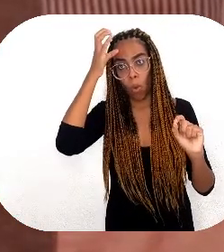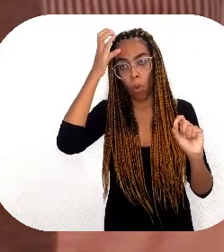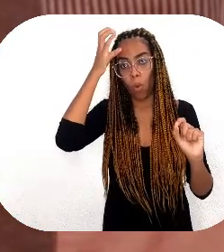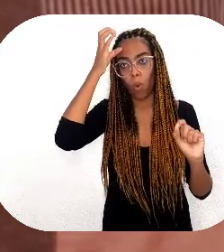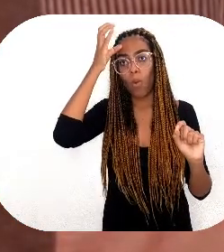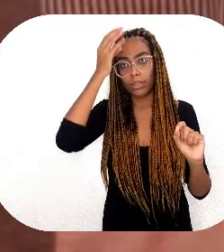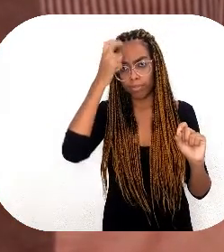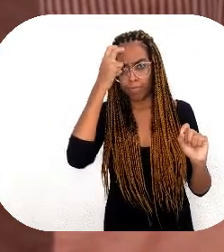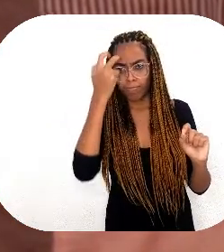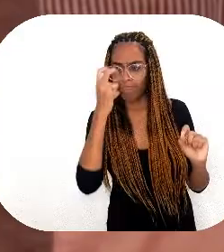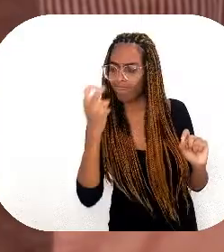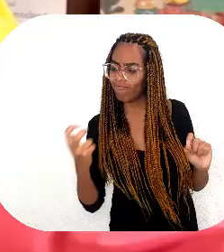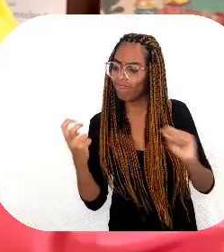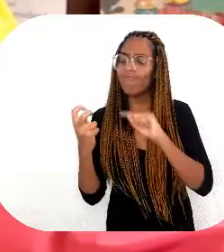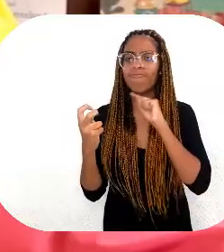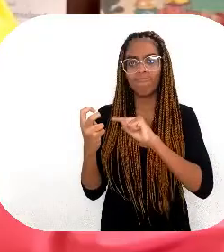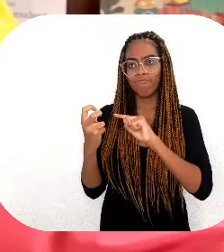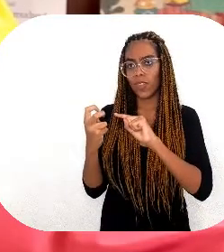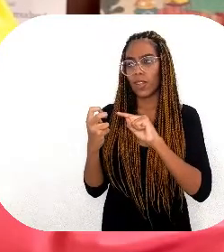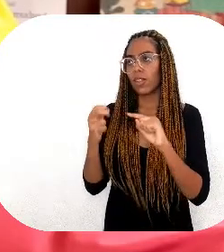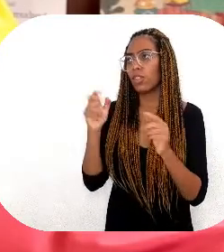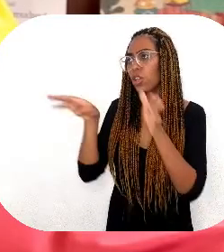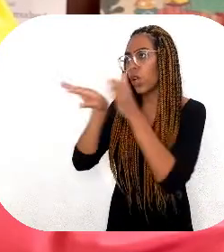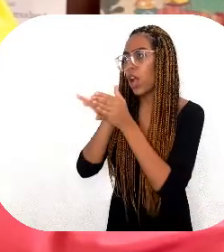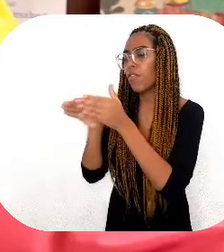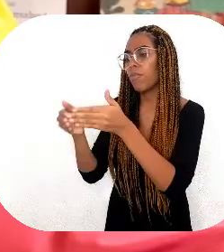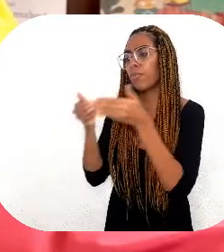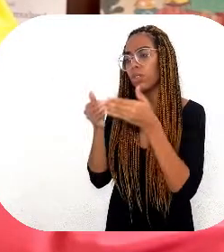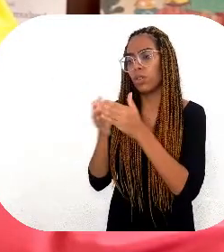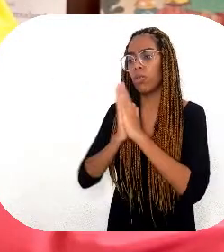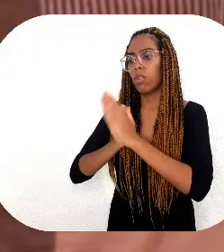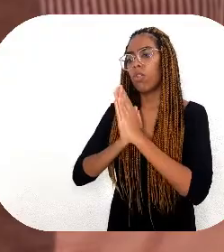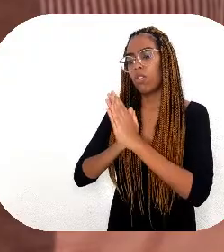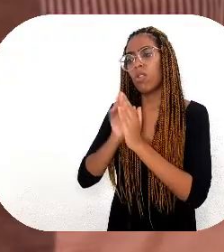sabedoria. Em cada lugar que chegava, pedia sabedoria.